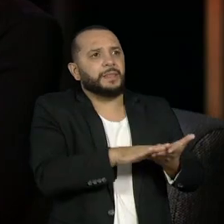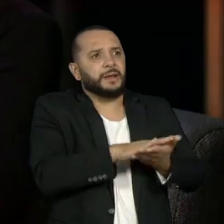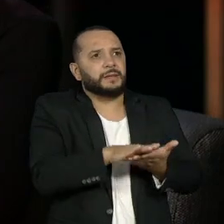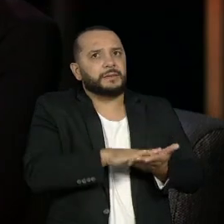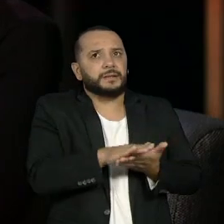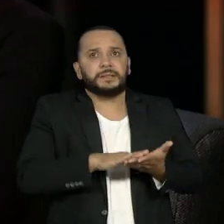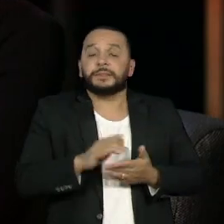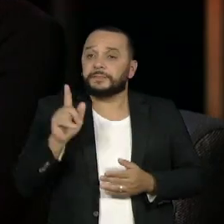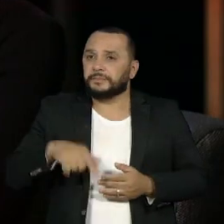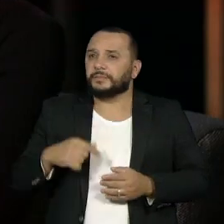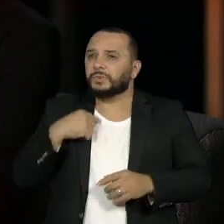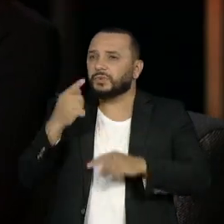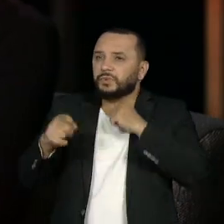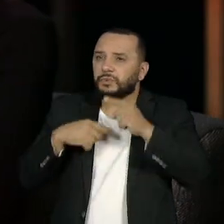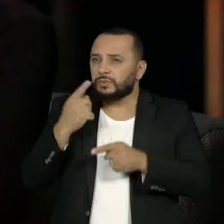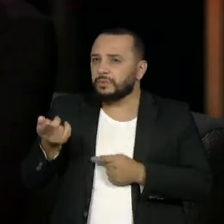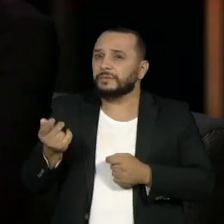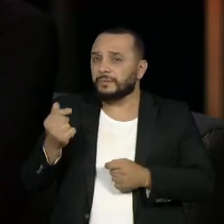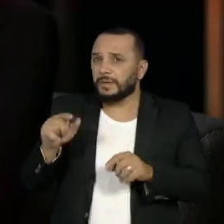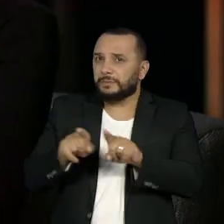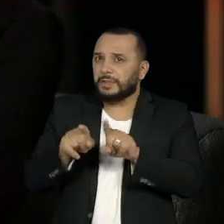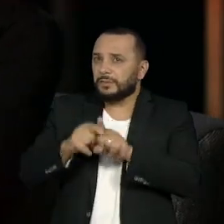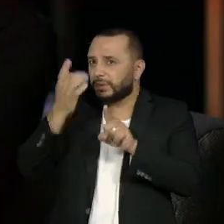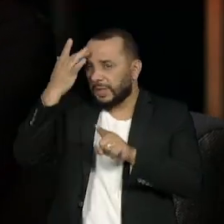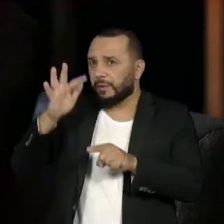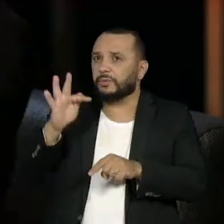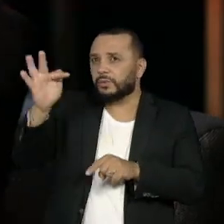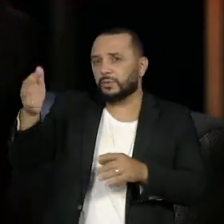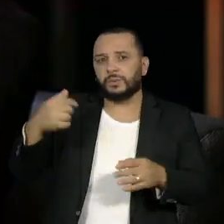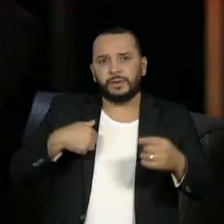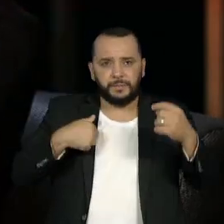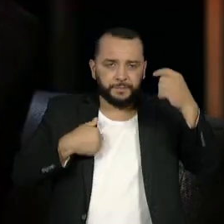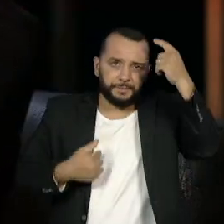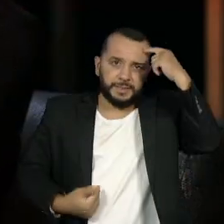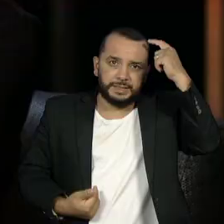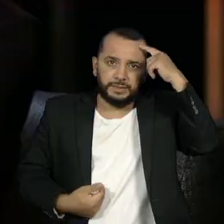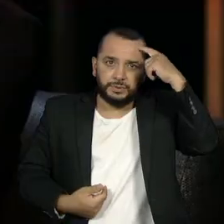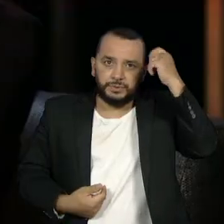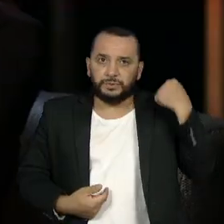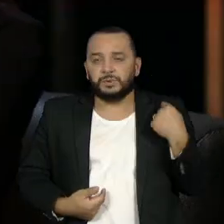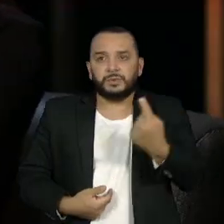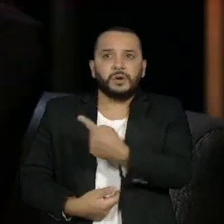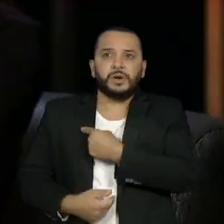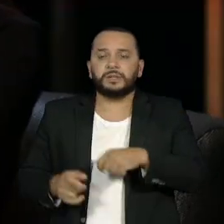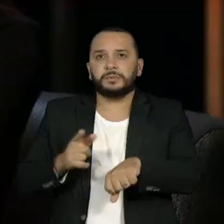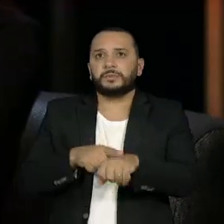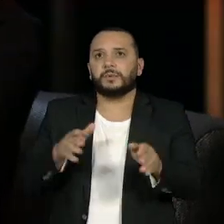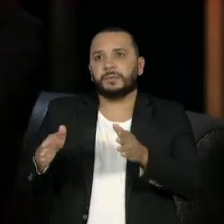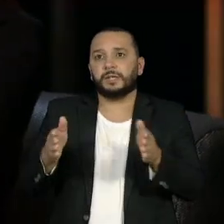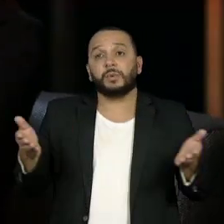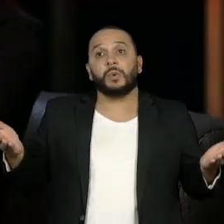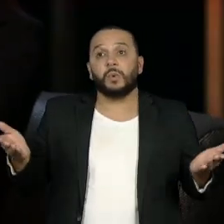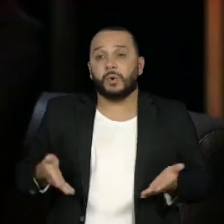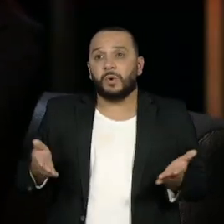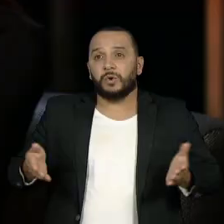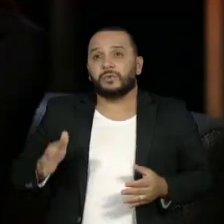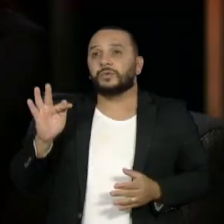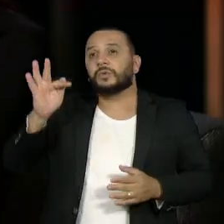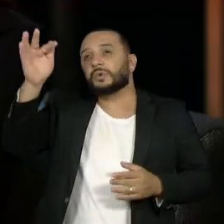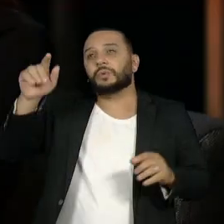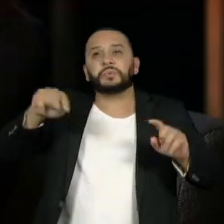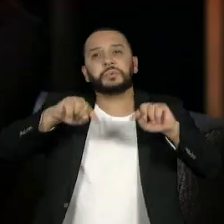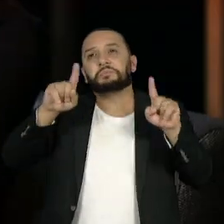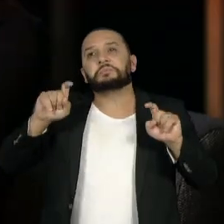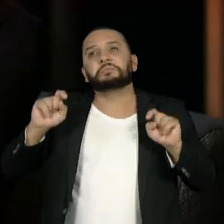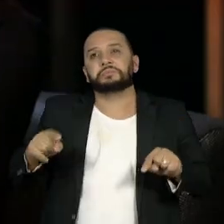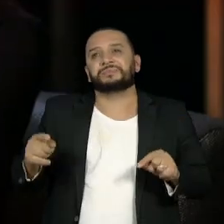da insegurança e do imprevisível eu penso que nós estamos vivendo um momento do hoje sem amanhã e